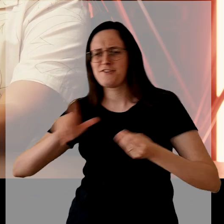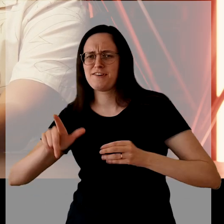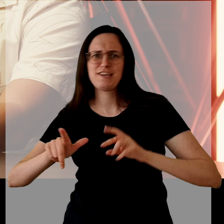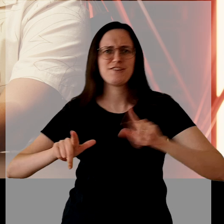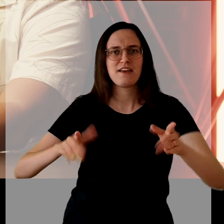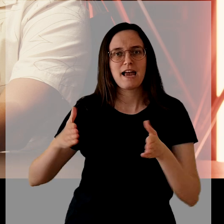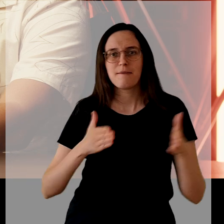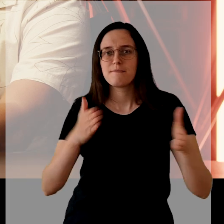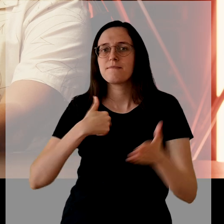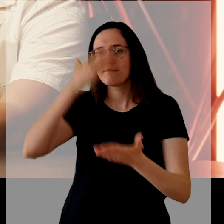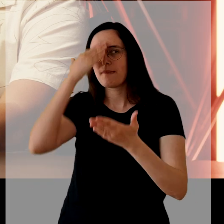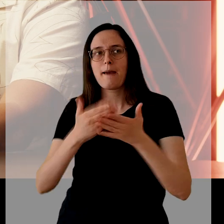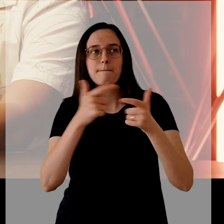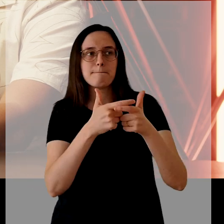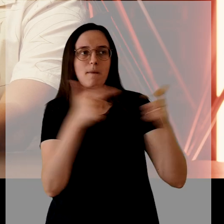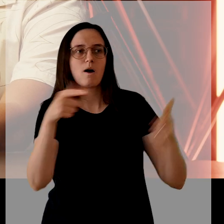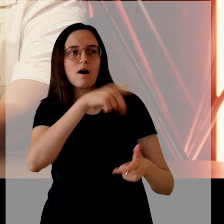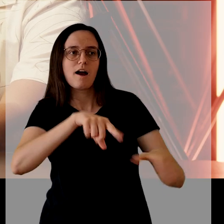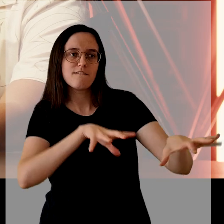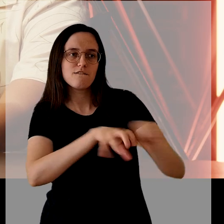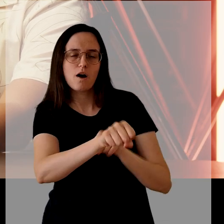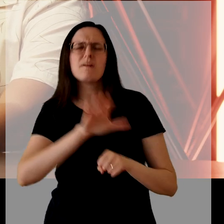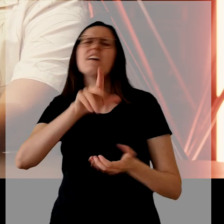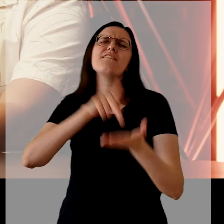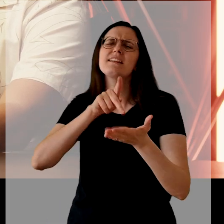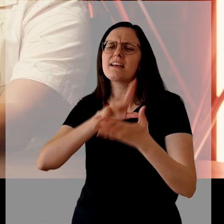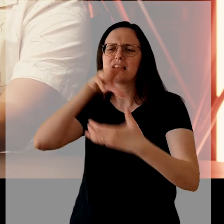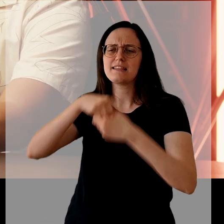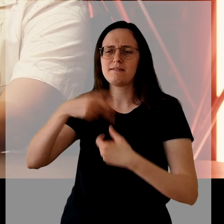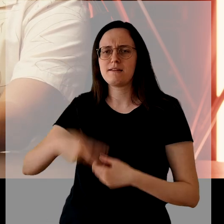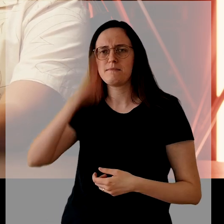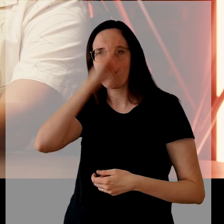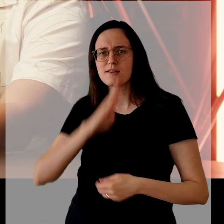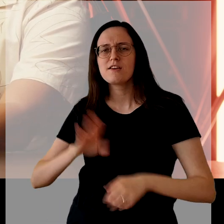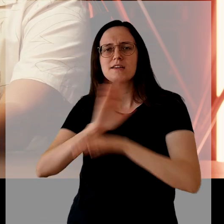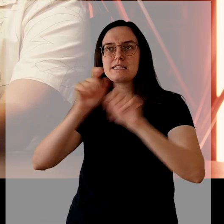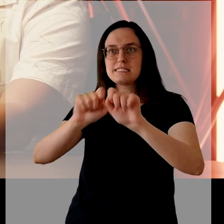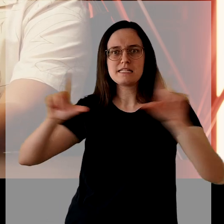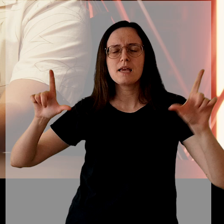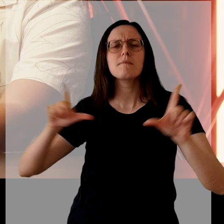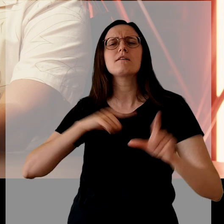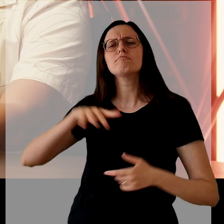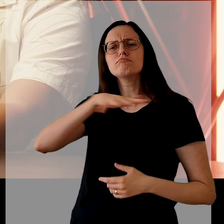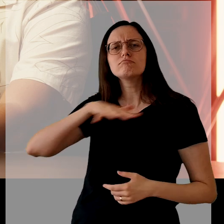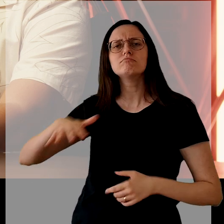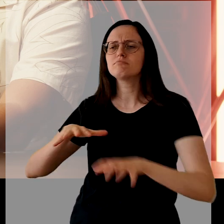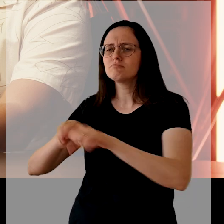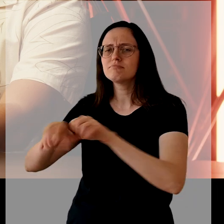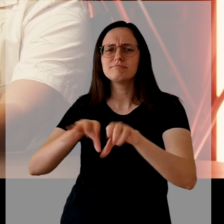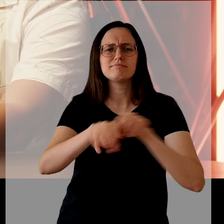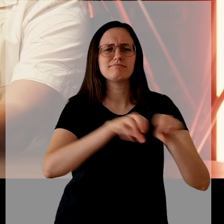pouco diferente do que eu acho que a maioria das pessoas se forma, se bem que o cinema no Brasil, ele tem, por natureza,